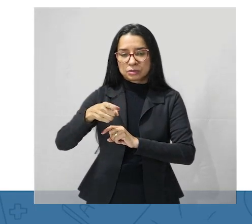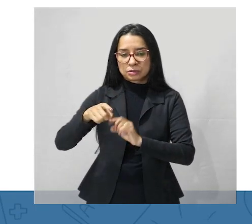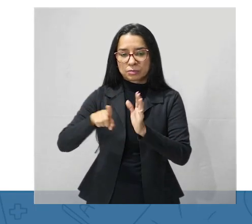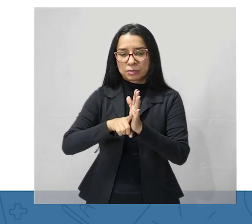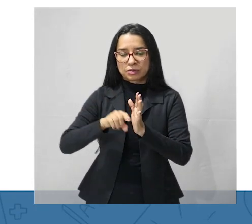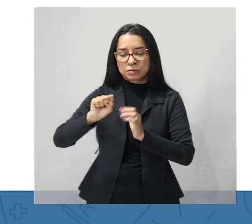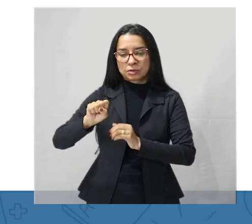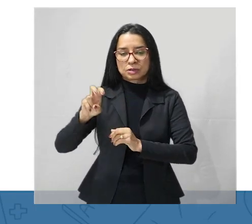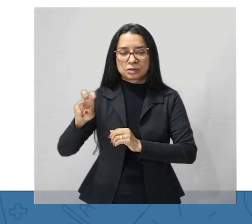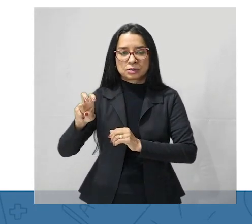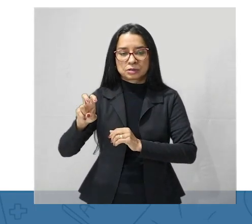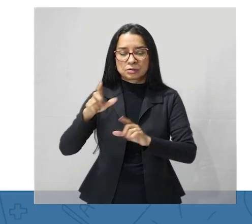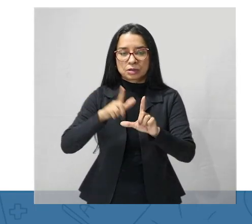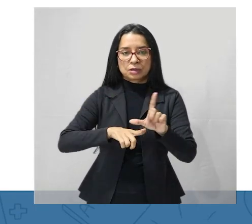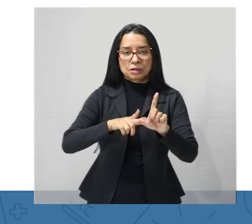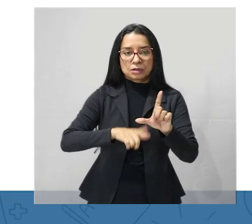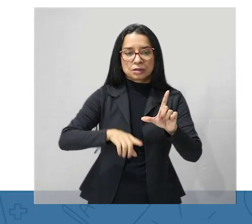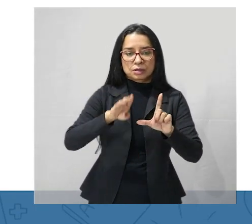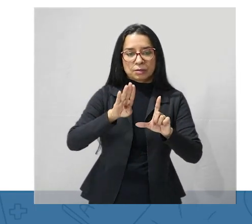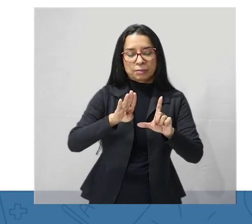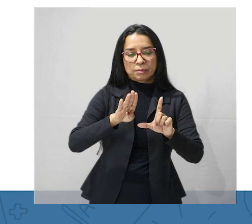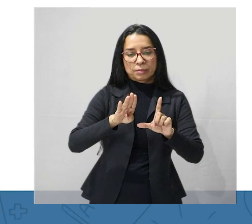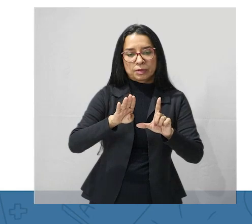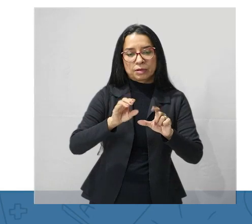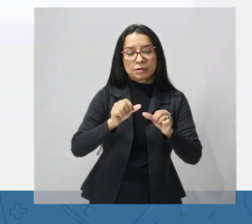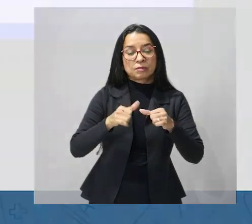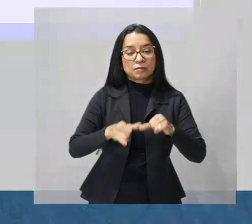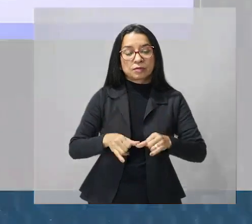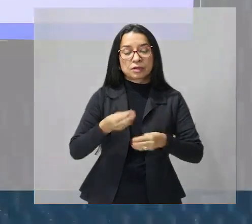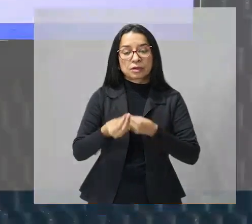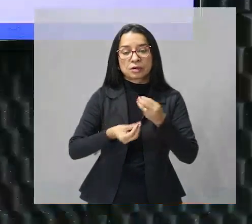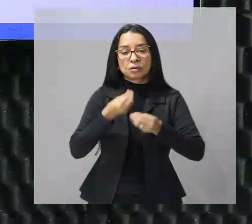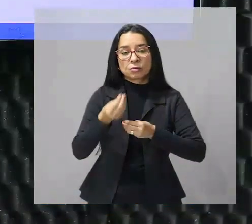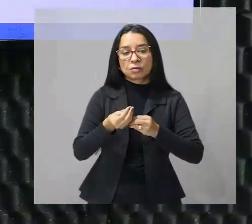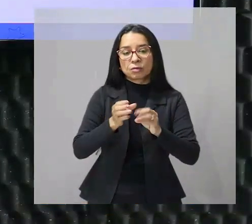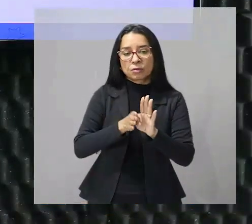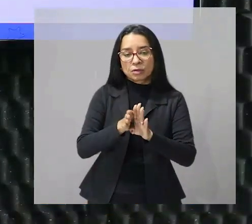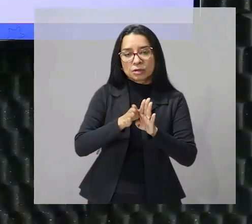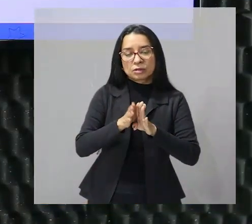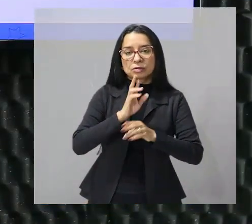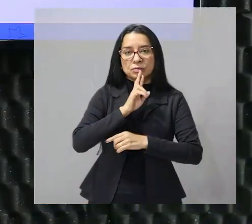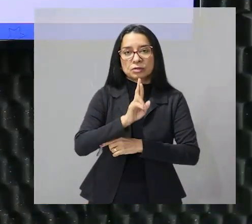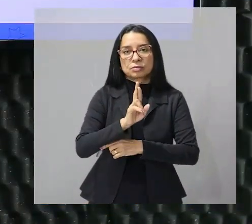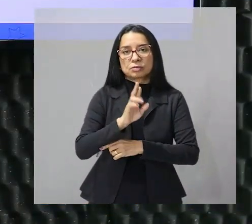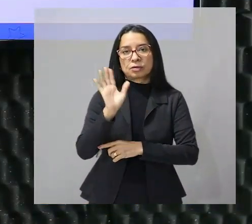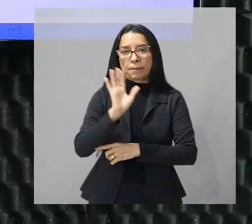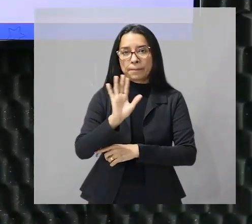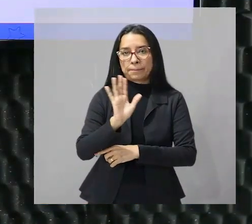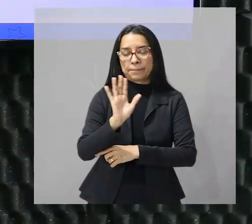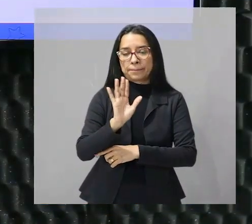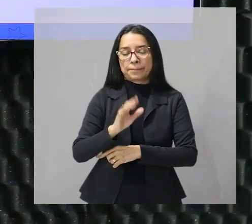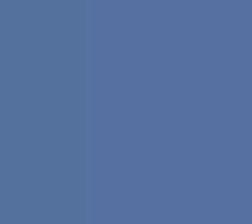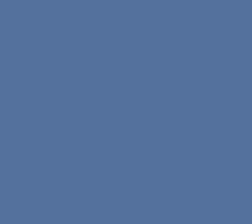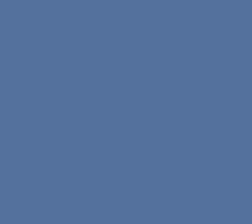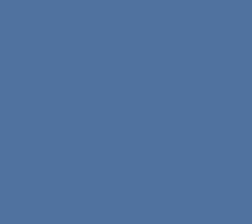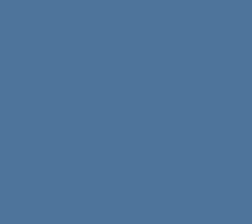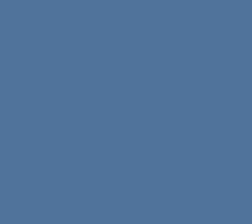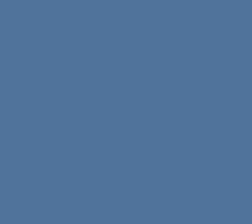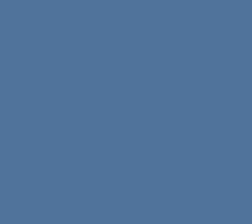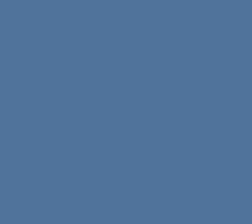expressão. A letra B fica como orientação pra você responder, e qualquer dúvida a gente tá à disposição. Tchau, tchau, até a próxima aula.